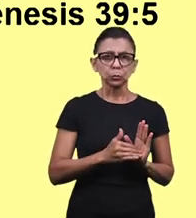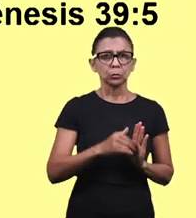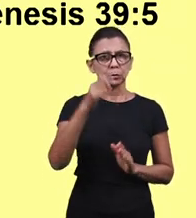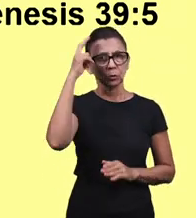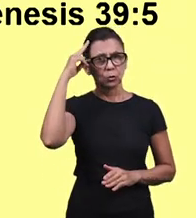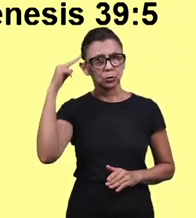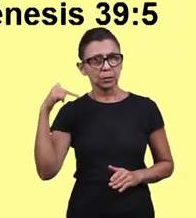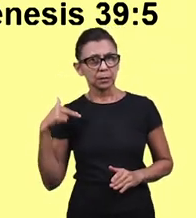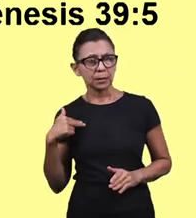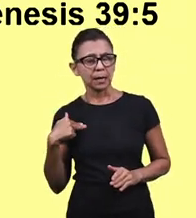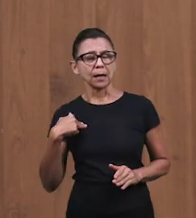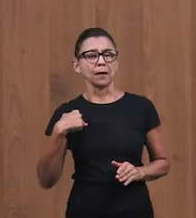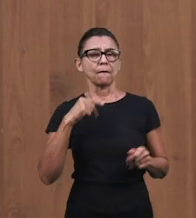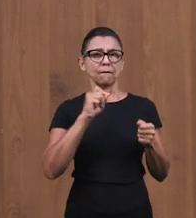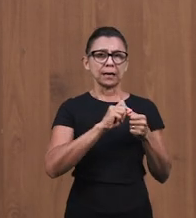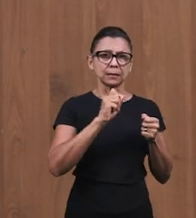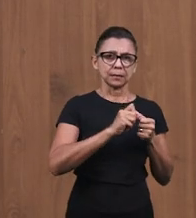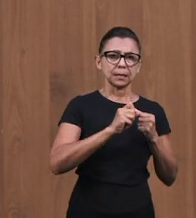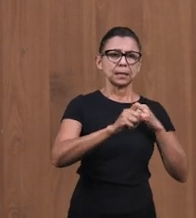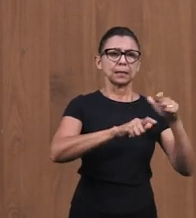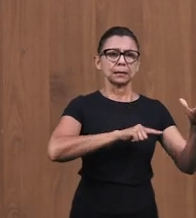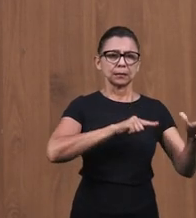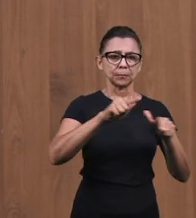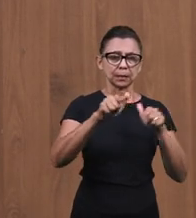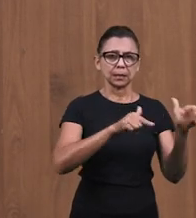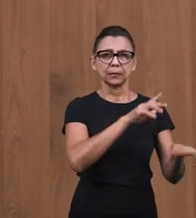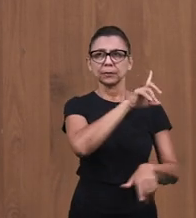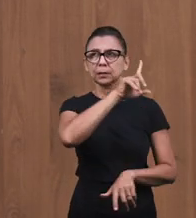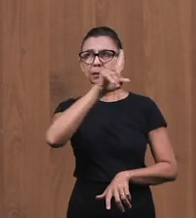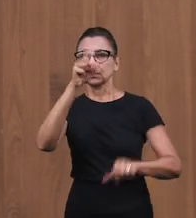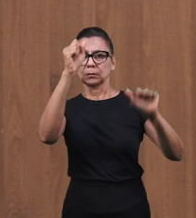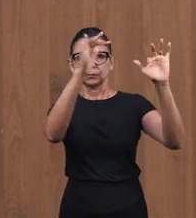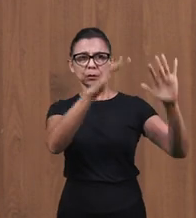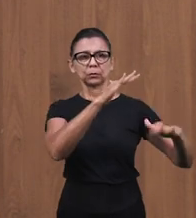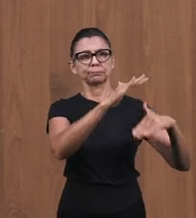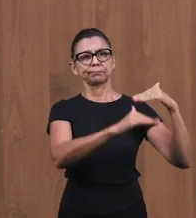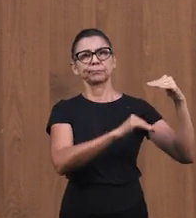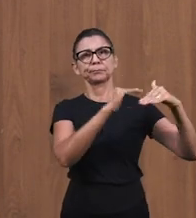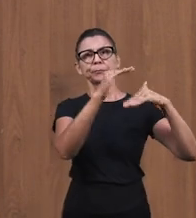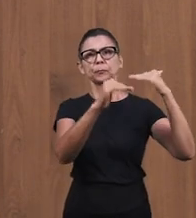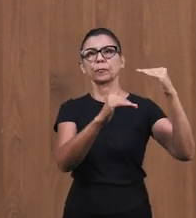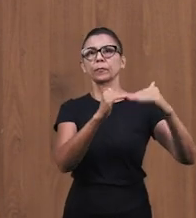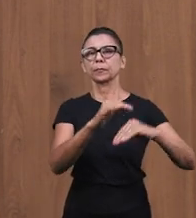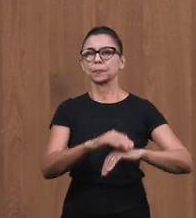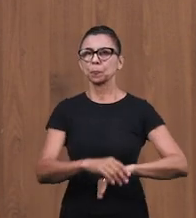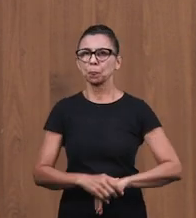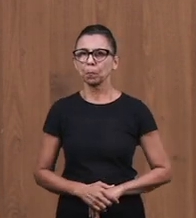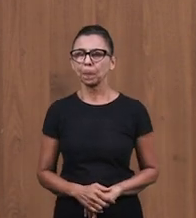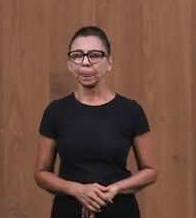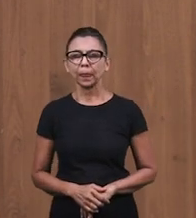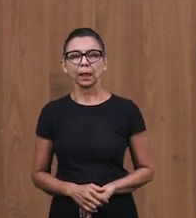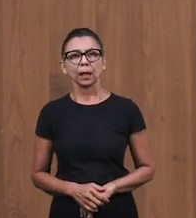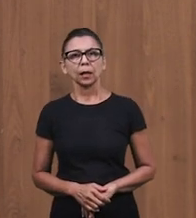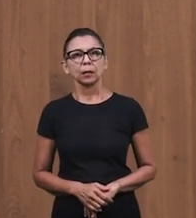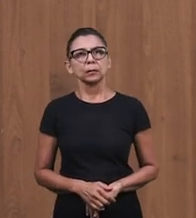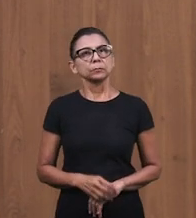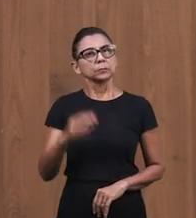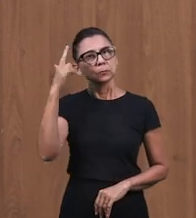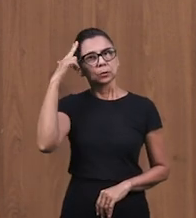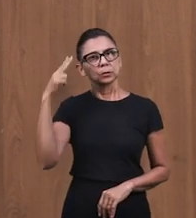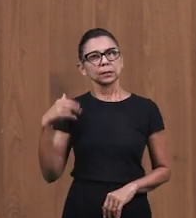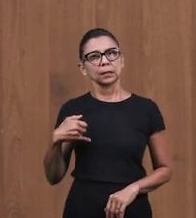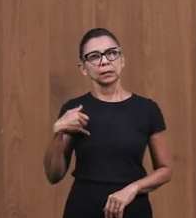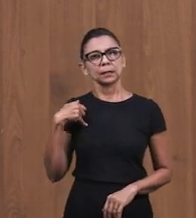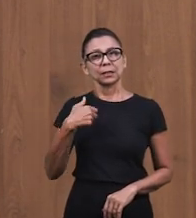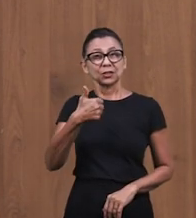casa e no campo. Bom, José chegou lá no Egito nessa condição de escravo com cerca de 17 anos de